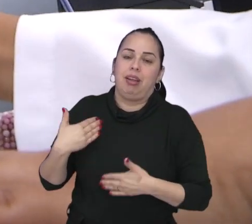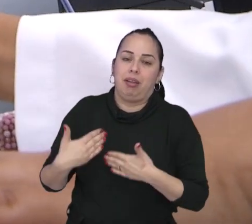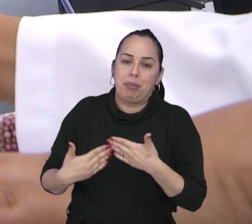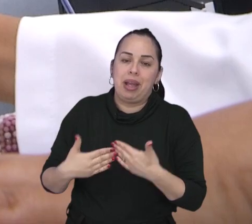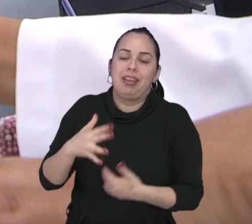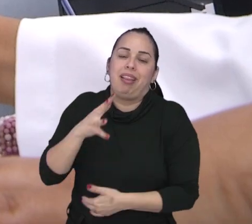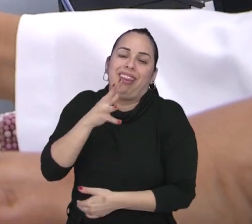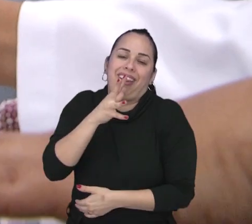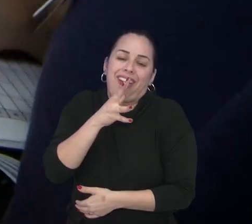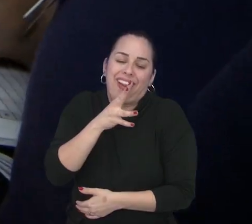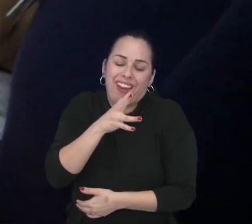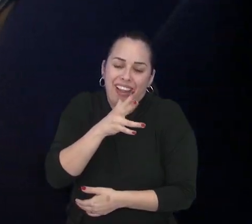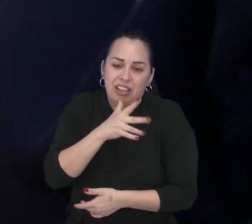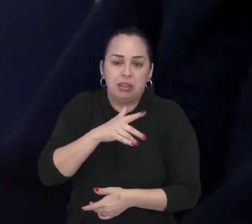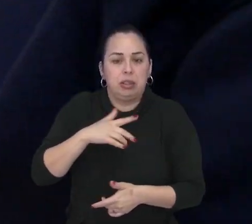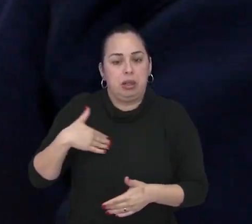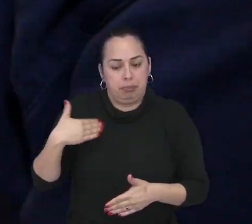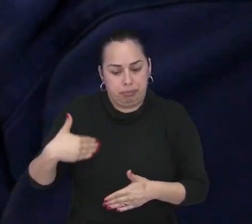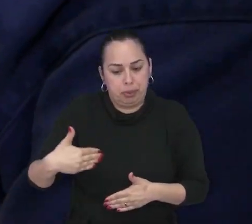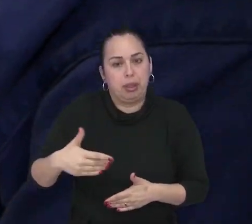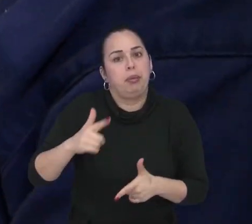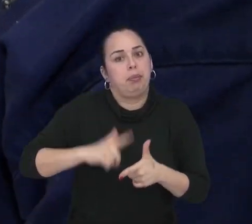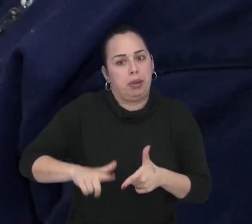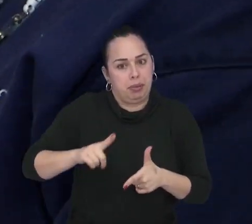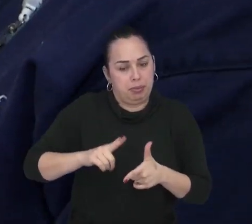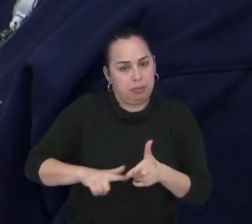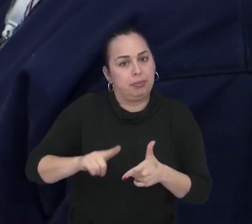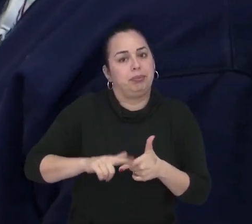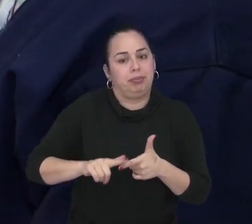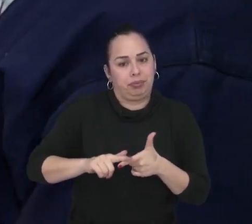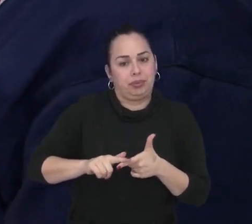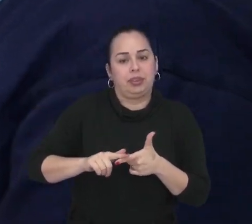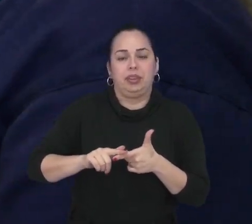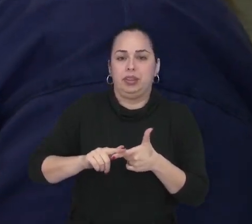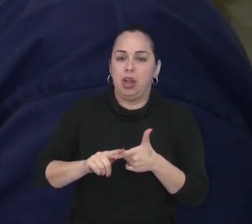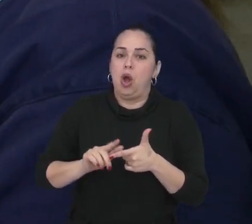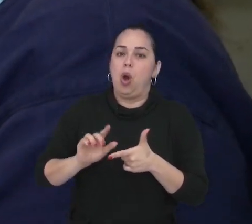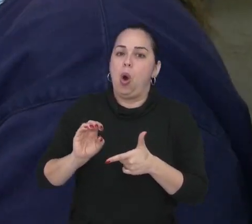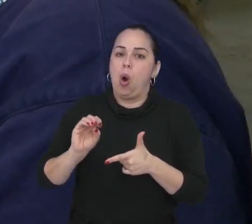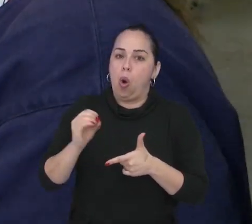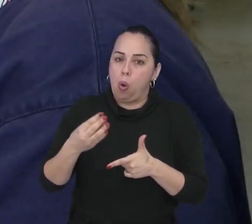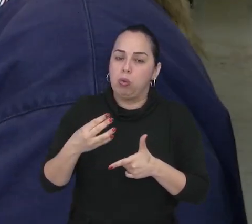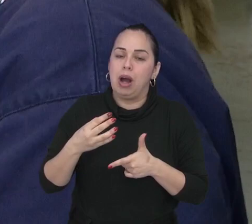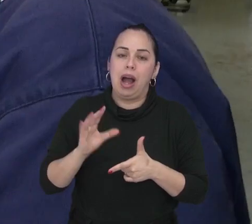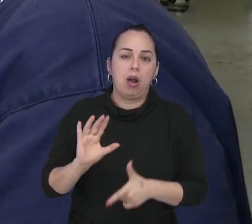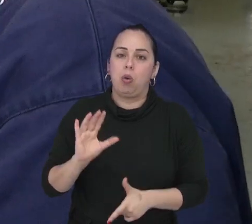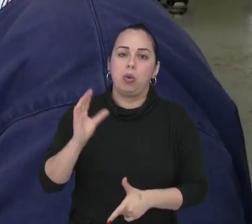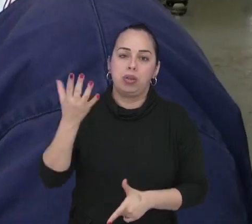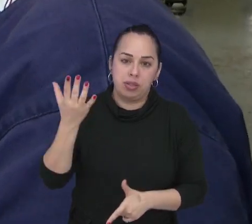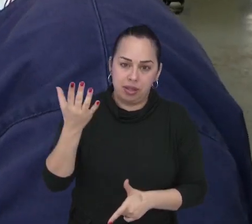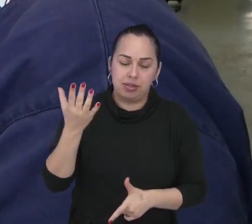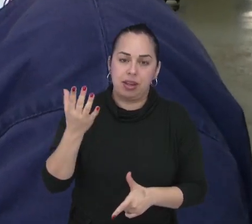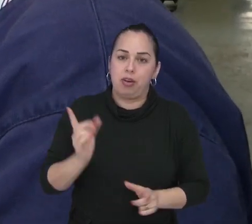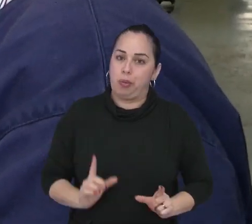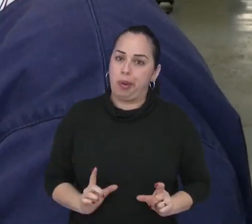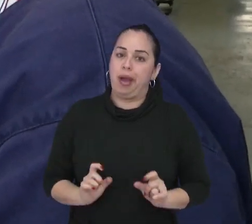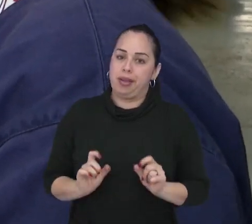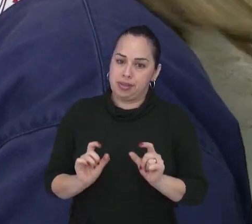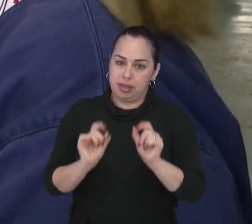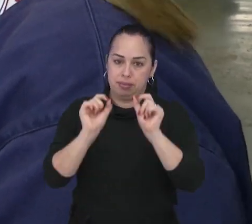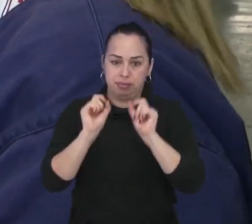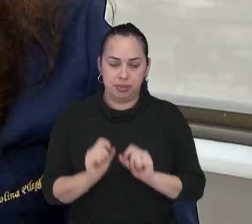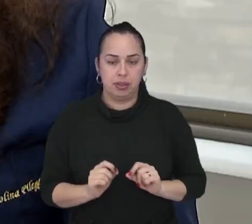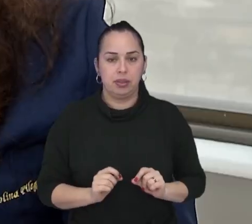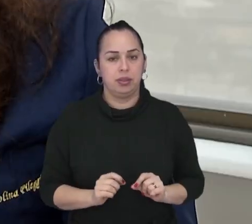ritmo mais devagar outros problemas podem ser a tiroidite ou o surgimento de tumores A exemplo do